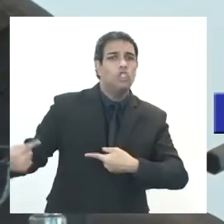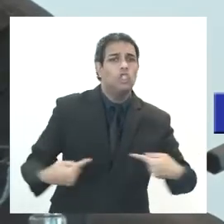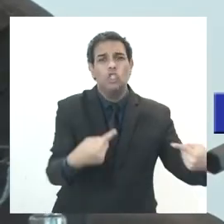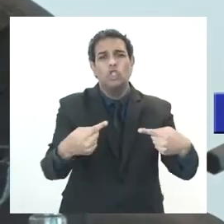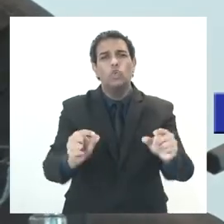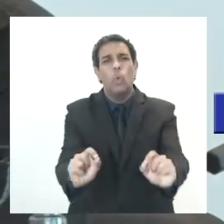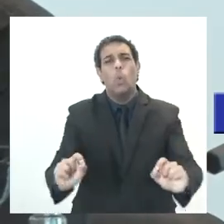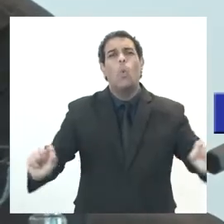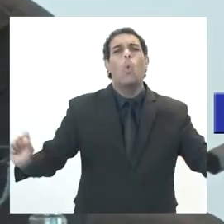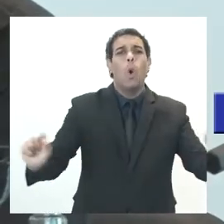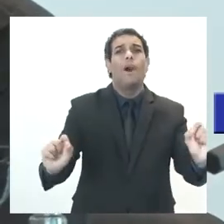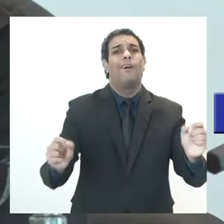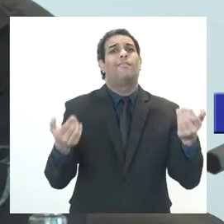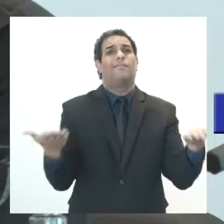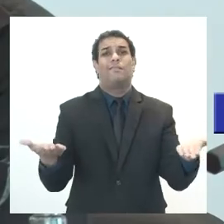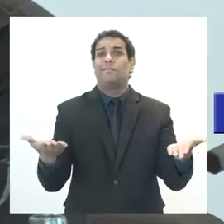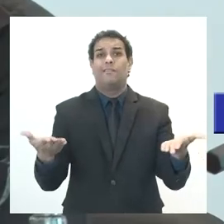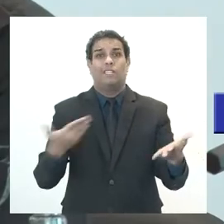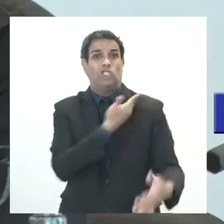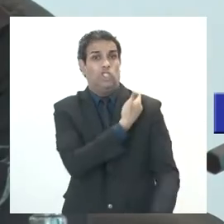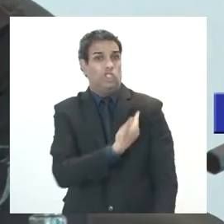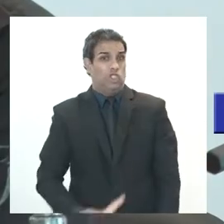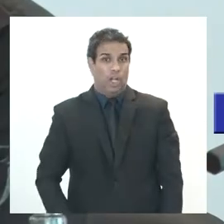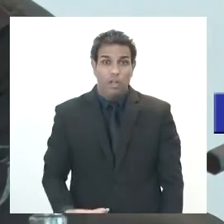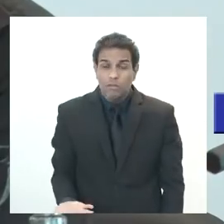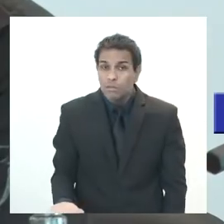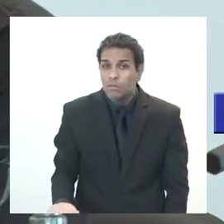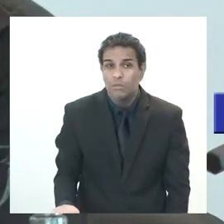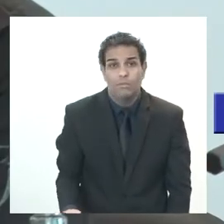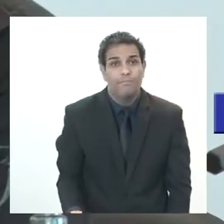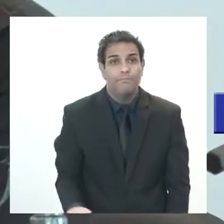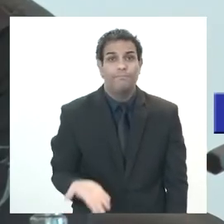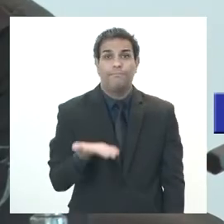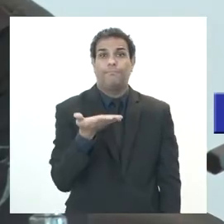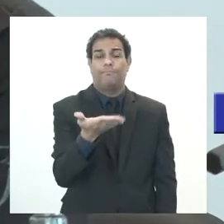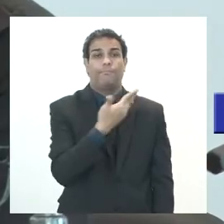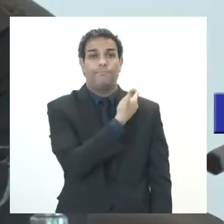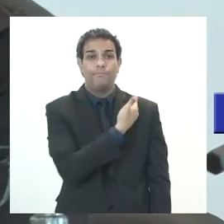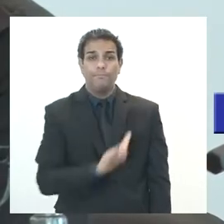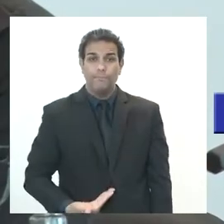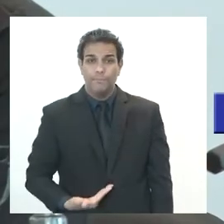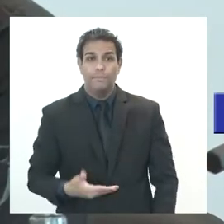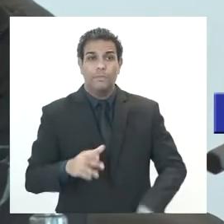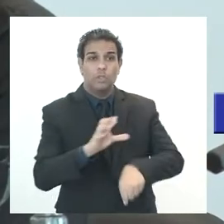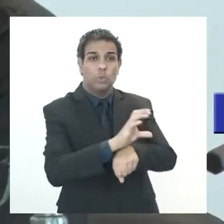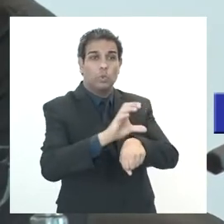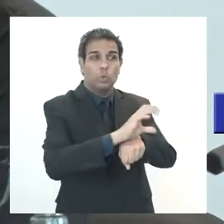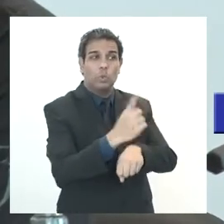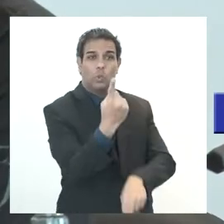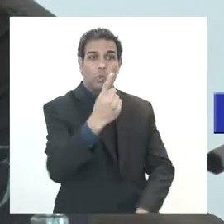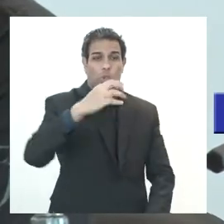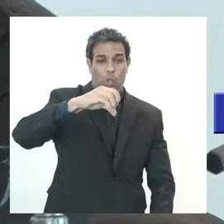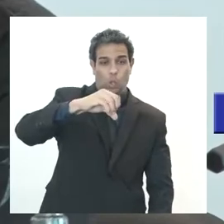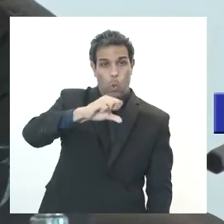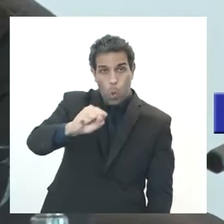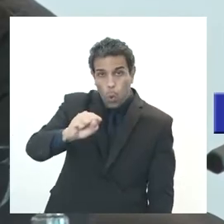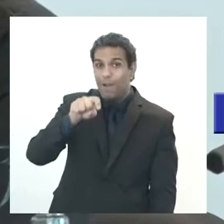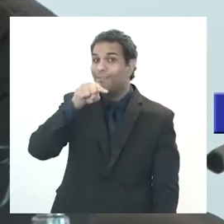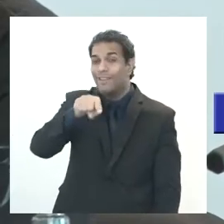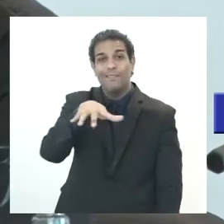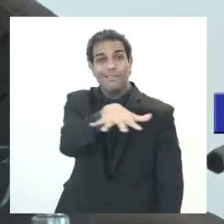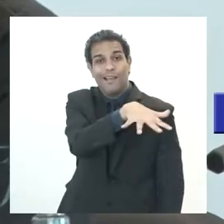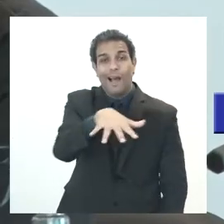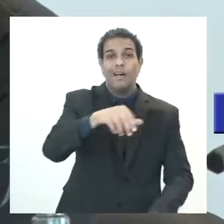a concepção de estado você tem aqui um estado da construção de 88 do bem-estar